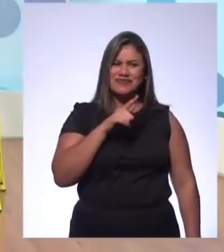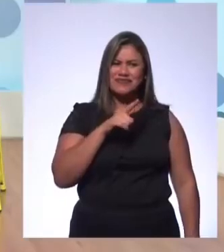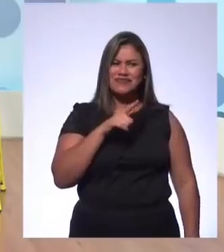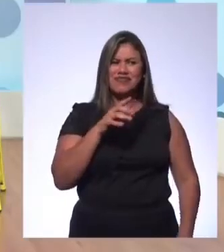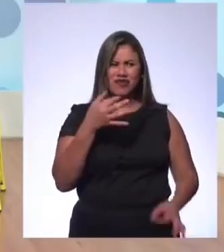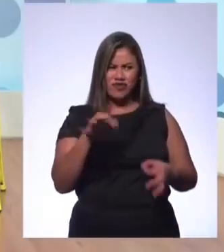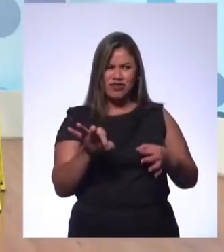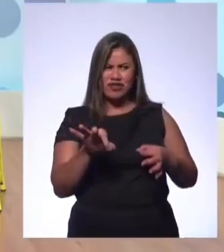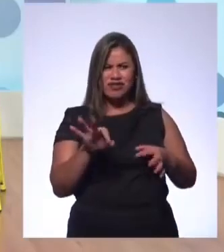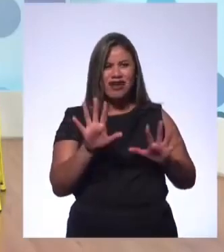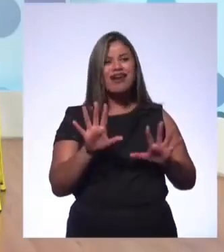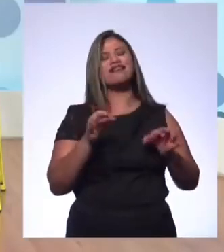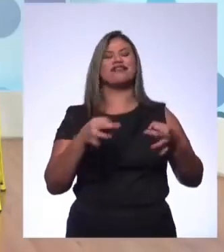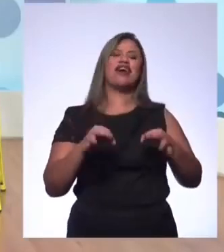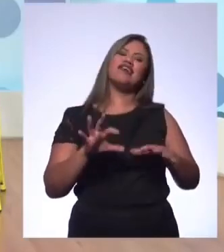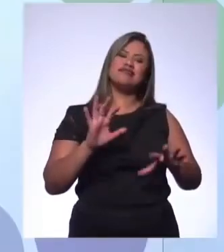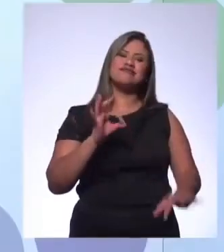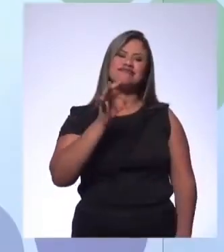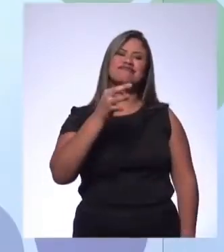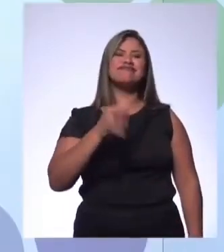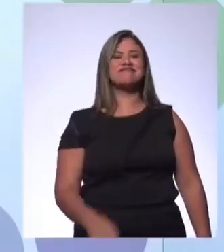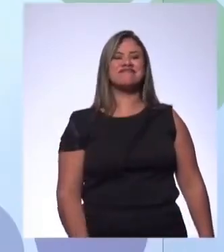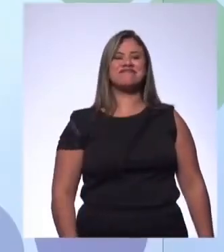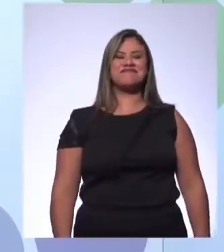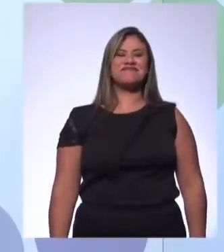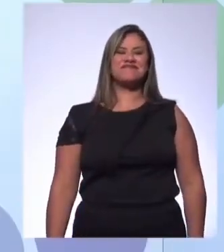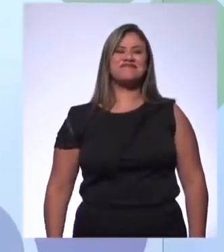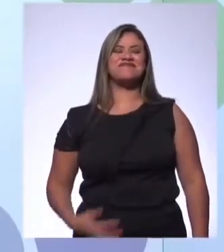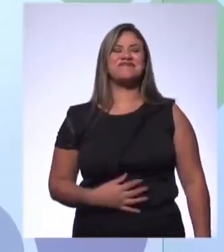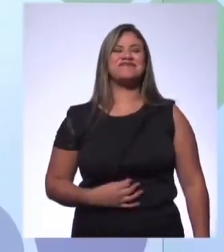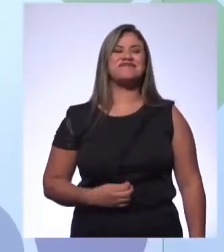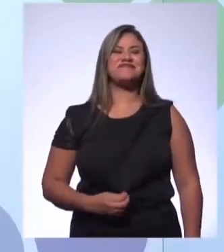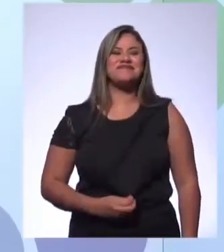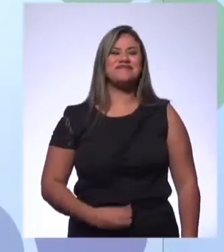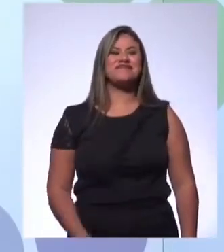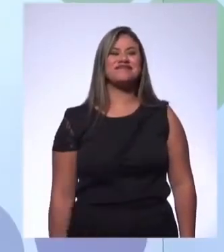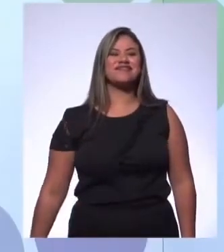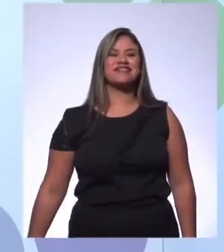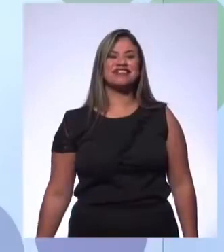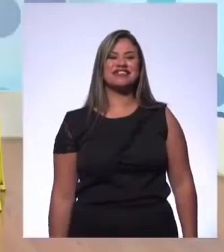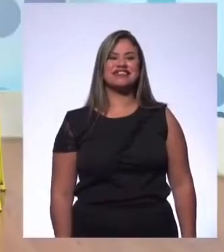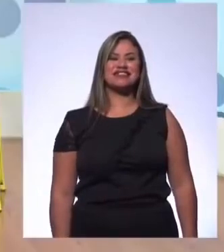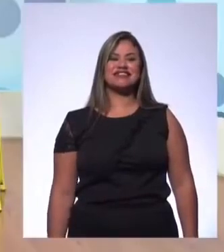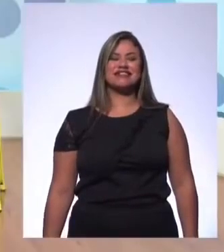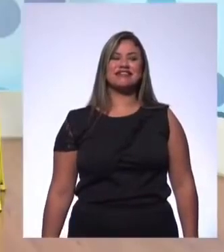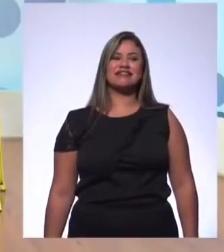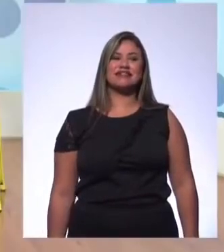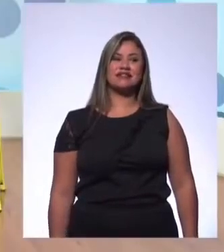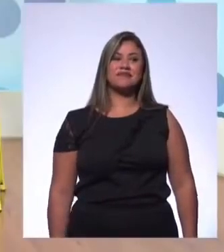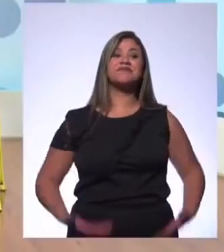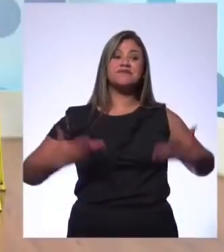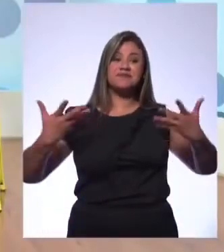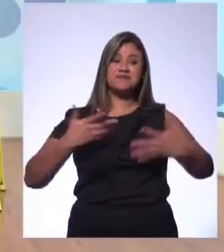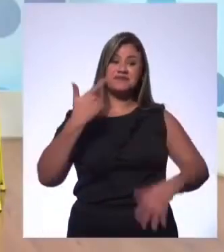valeu? Valeu? Valeu, então. É o Luke. Valeu, 25 pontos. Pessoal aqui falando. Beleza, Luke Skywalker, 25 pontos. Agora, vamos lá, então.